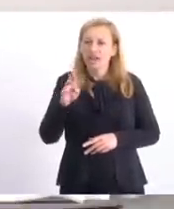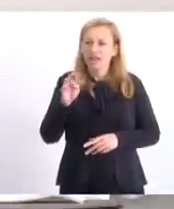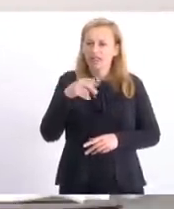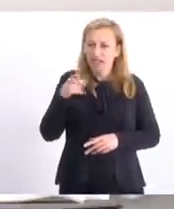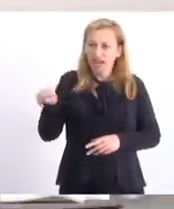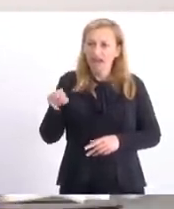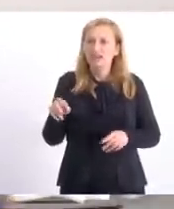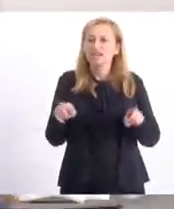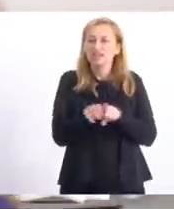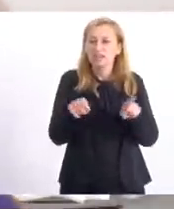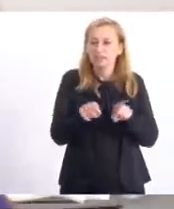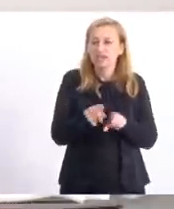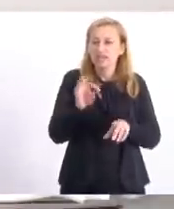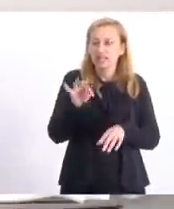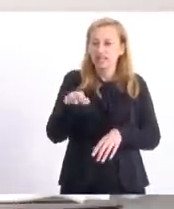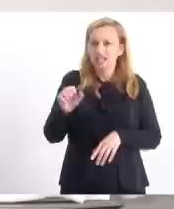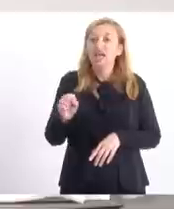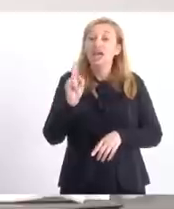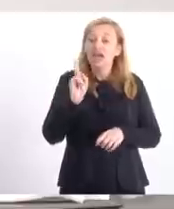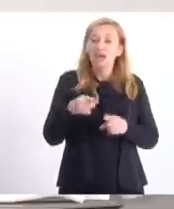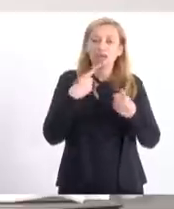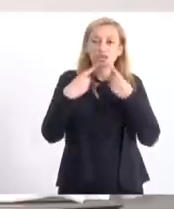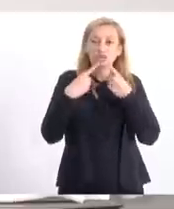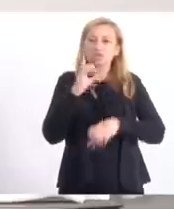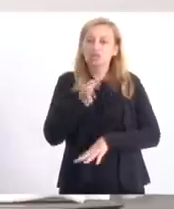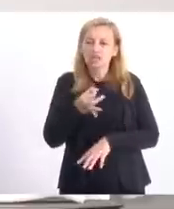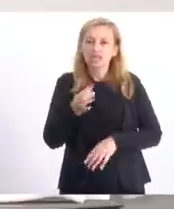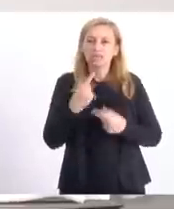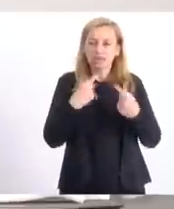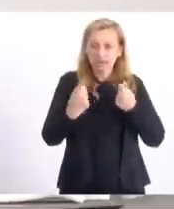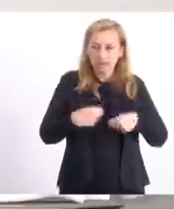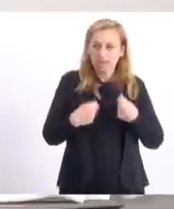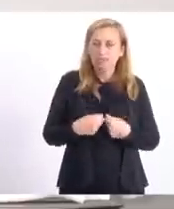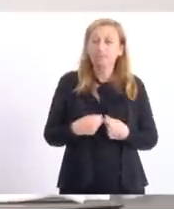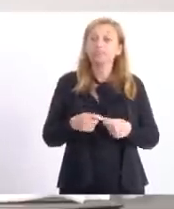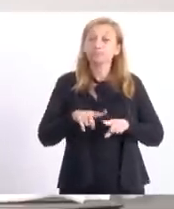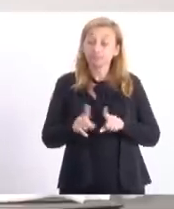meu coronel Albucassis, essa discussão, de fato, precisa ser feita. Mas